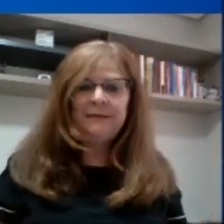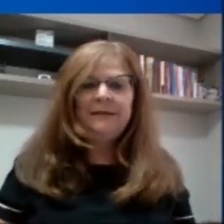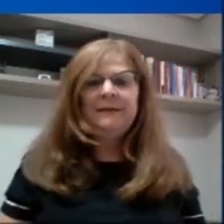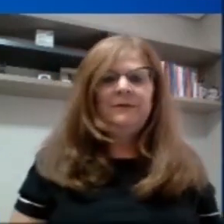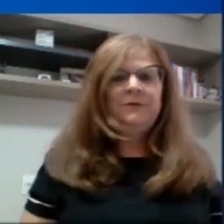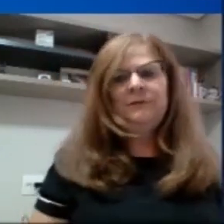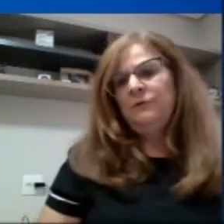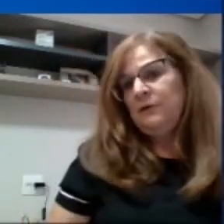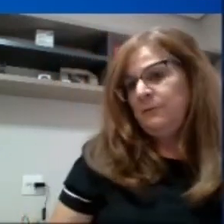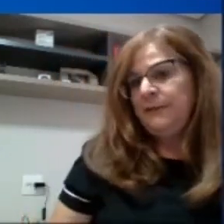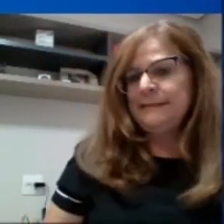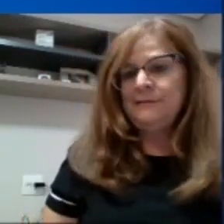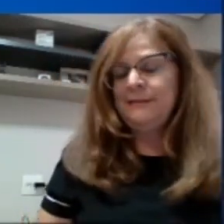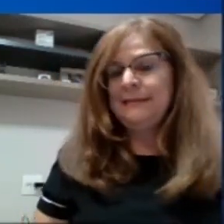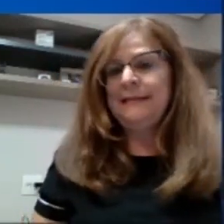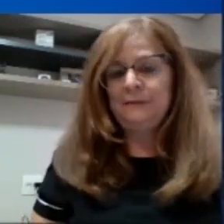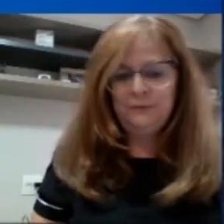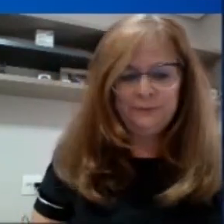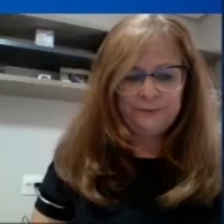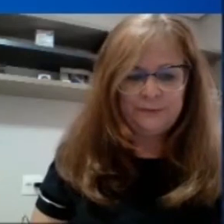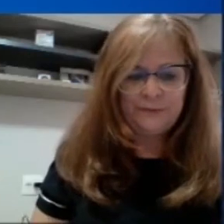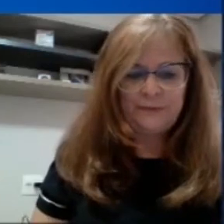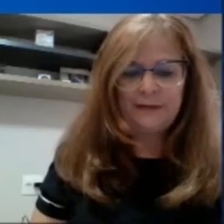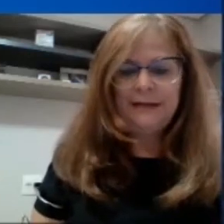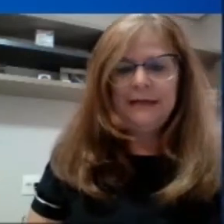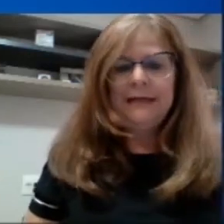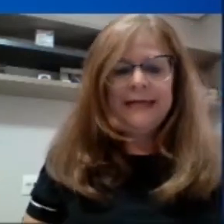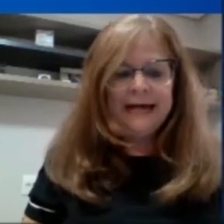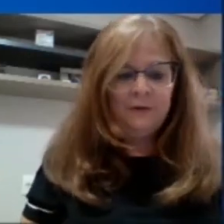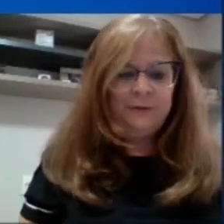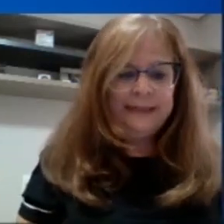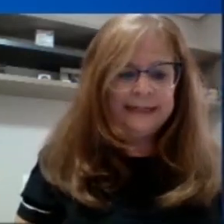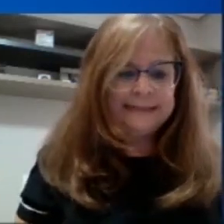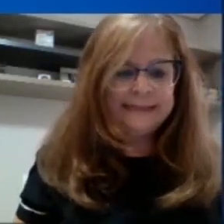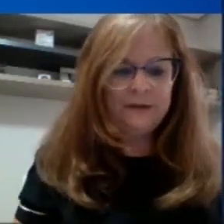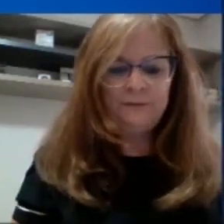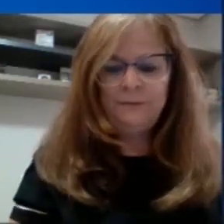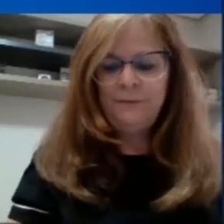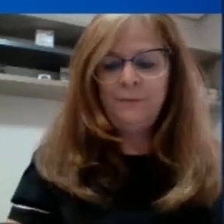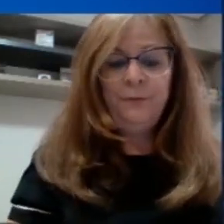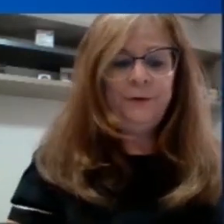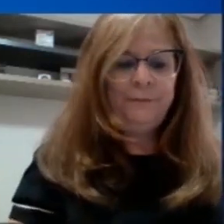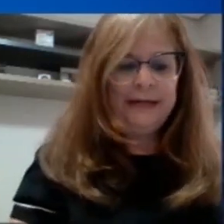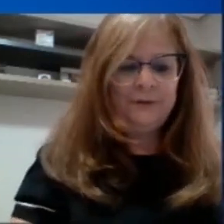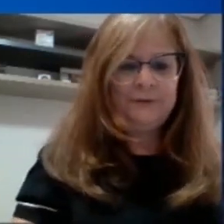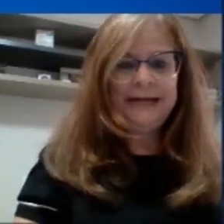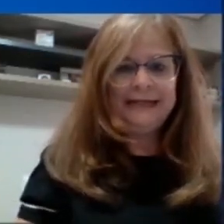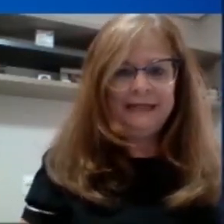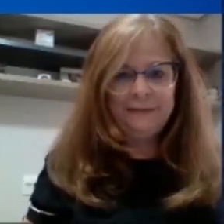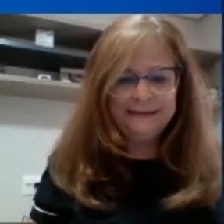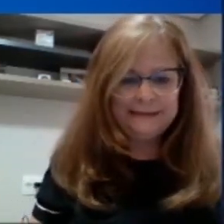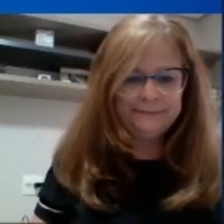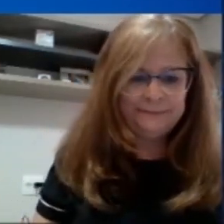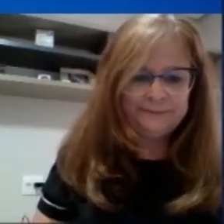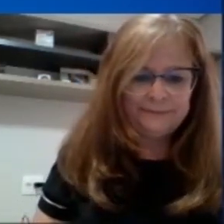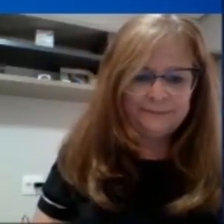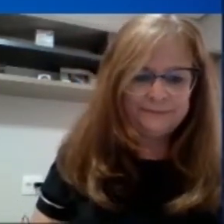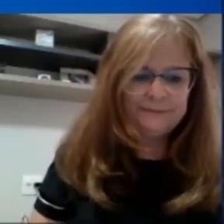não, de acordo com a comunicação que está tendo. E é a comunicação por meio da